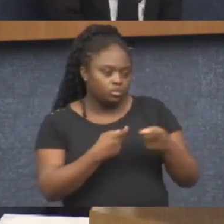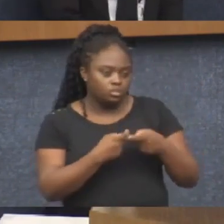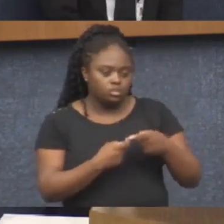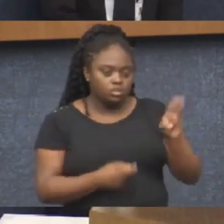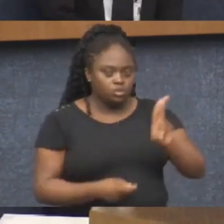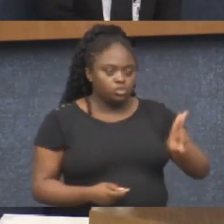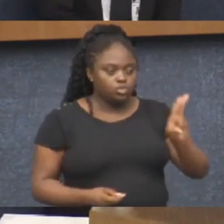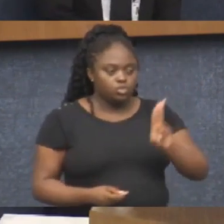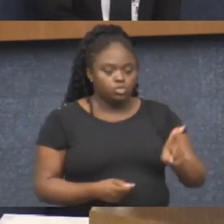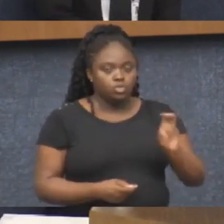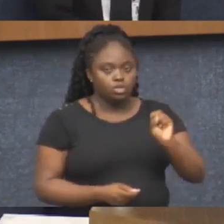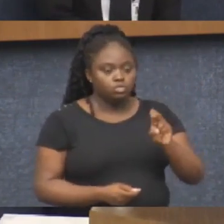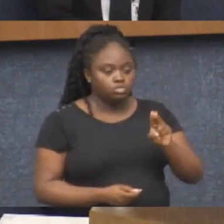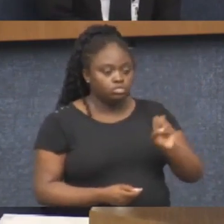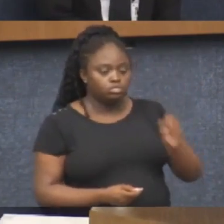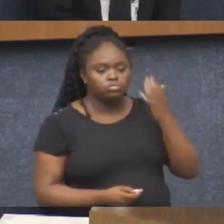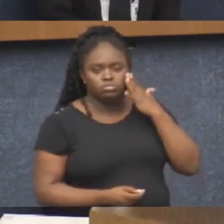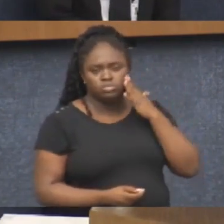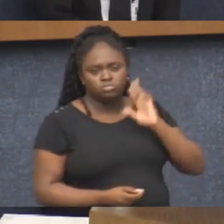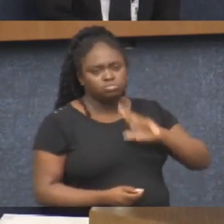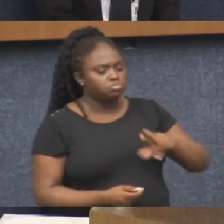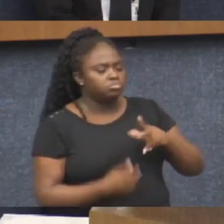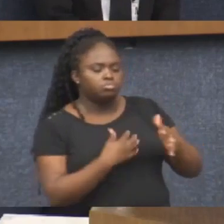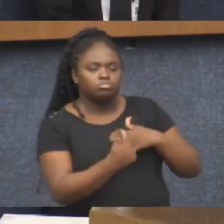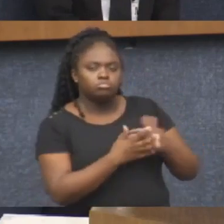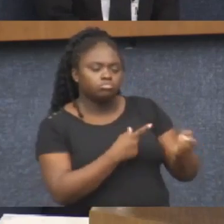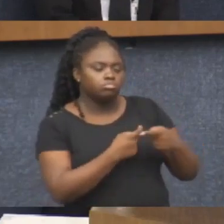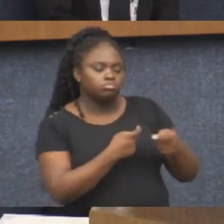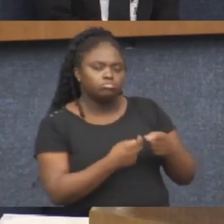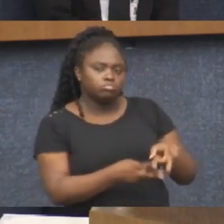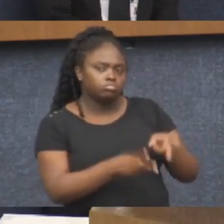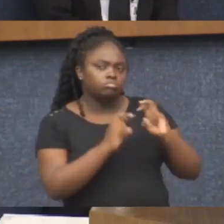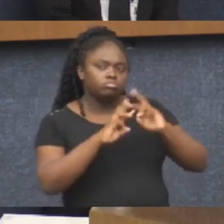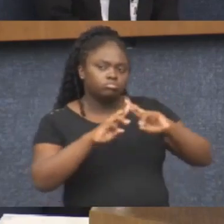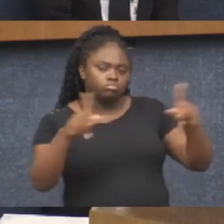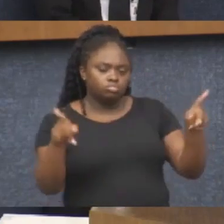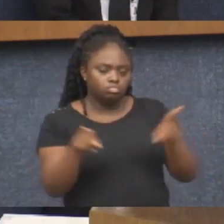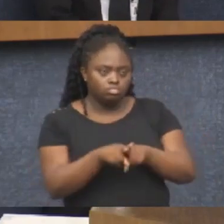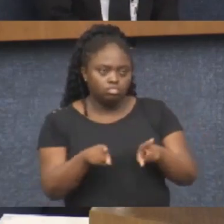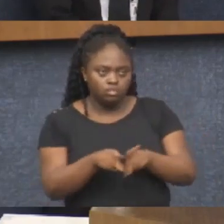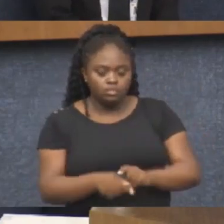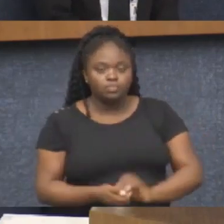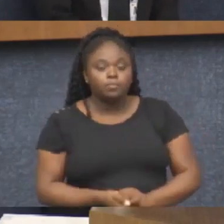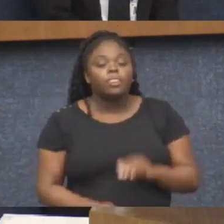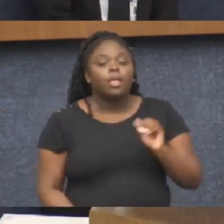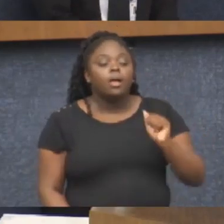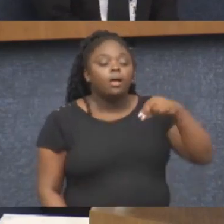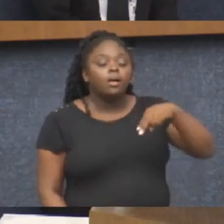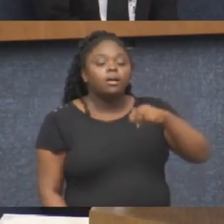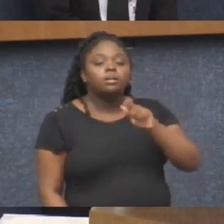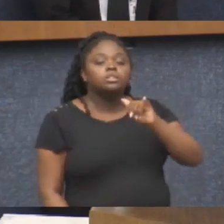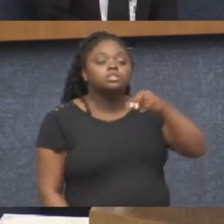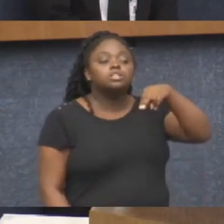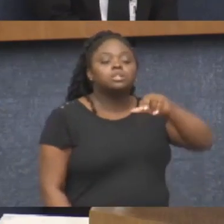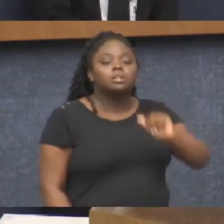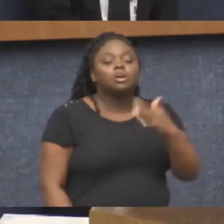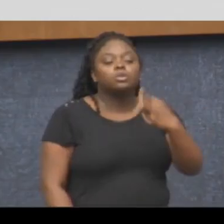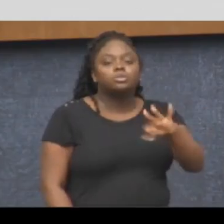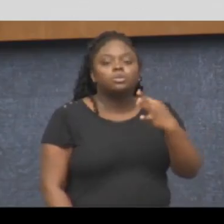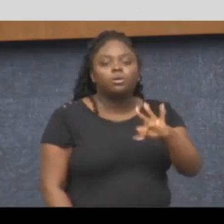usuários do SUS sabem que não basta qualquer médico. Eles veem a diferença também. Então, angina,